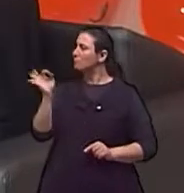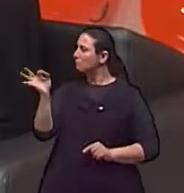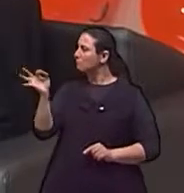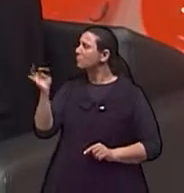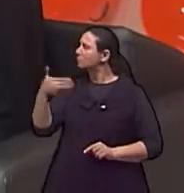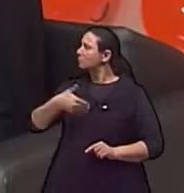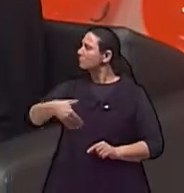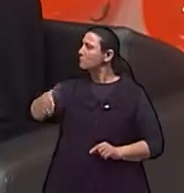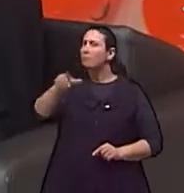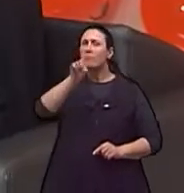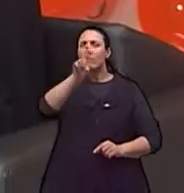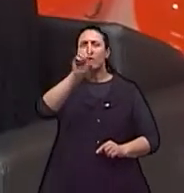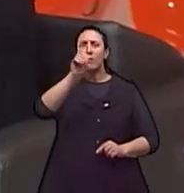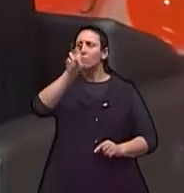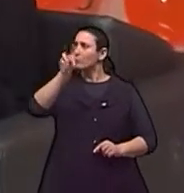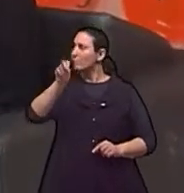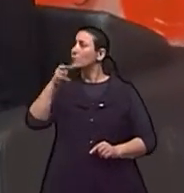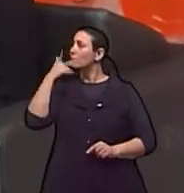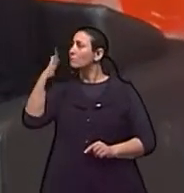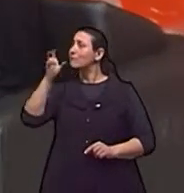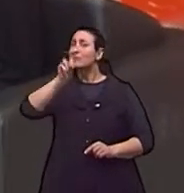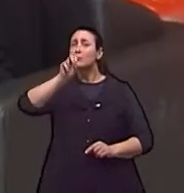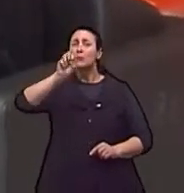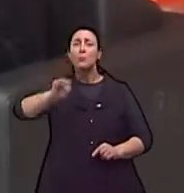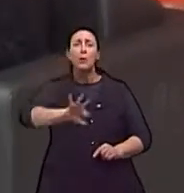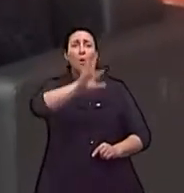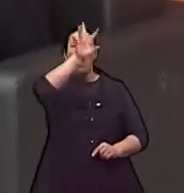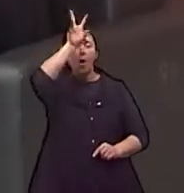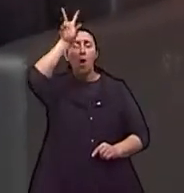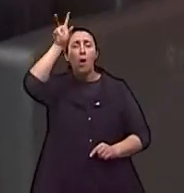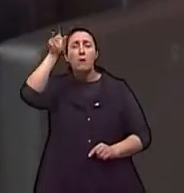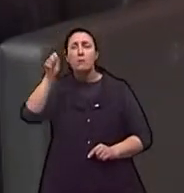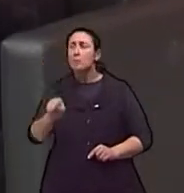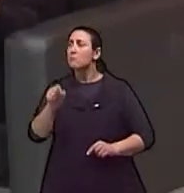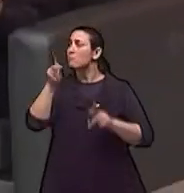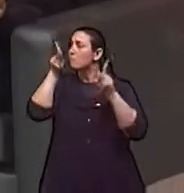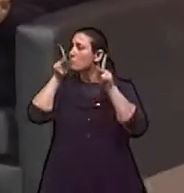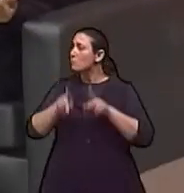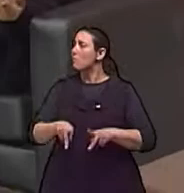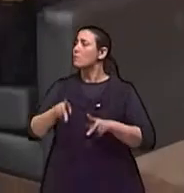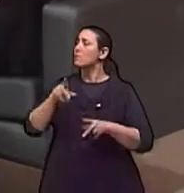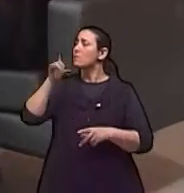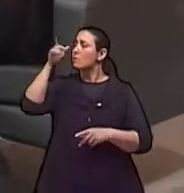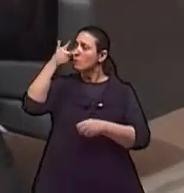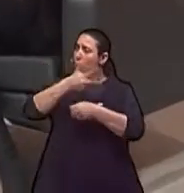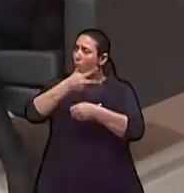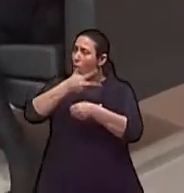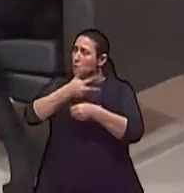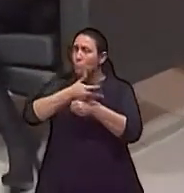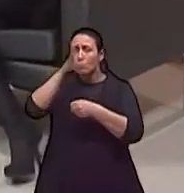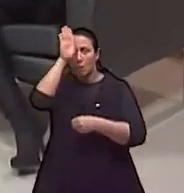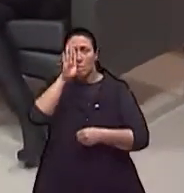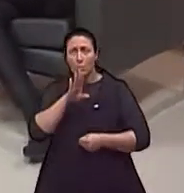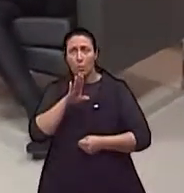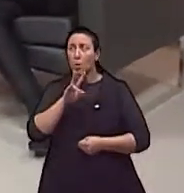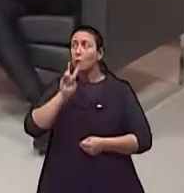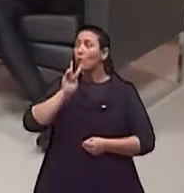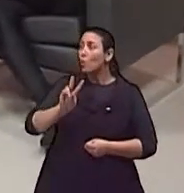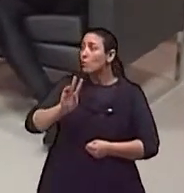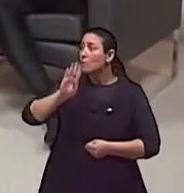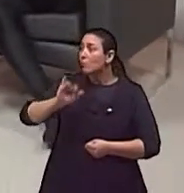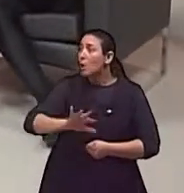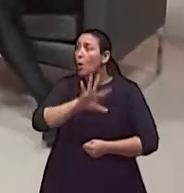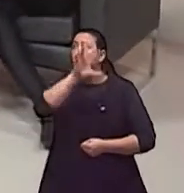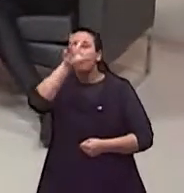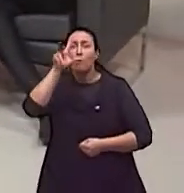milhões de idosos no Brasil e 2 bilhões de idosos no mundo exato